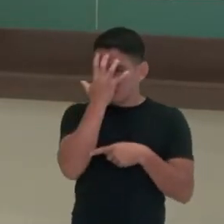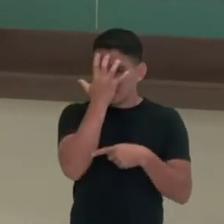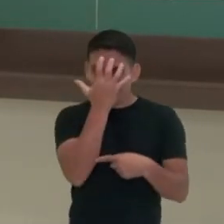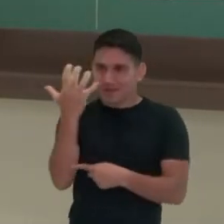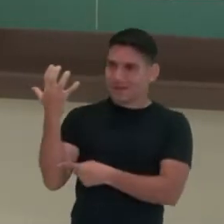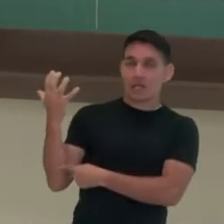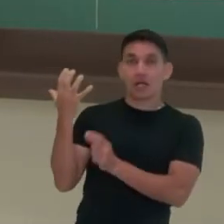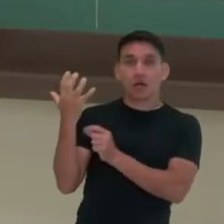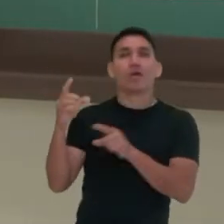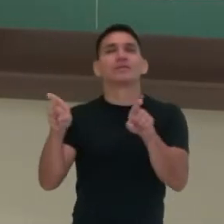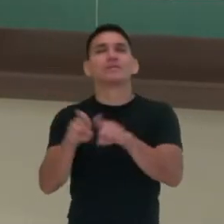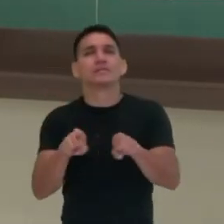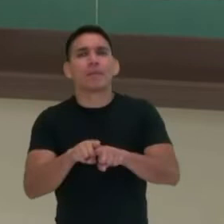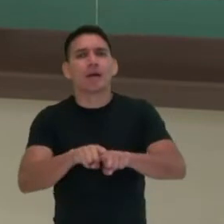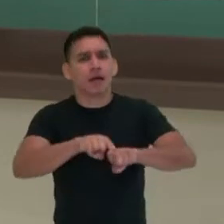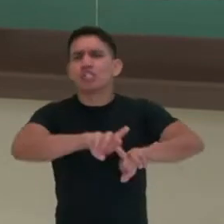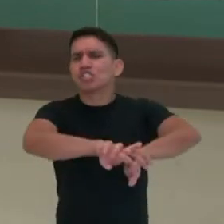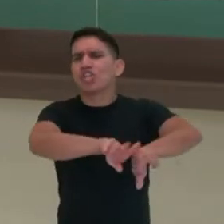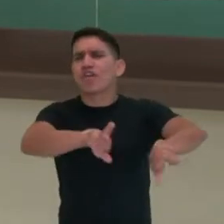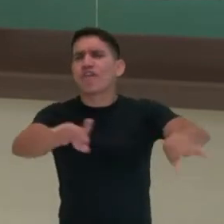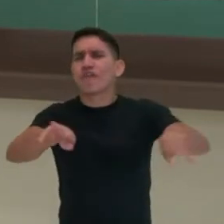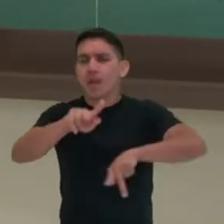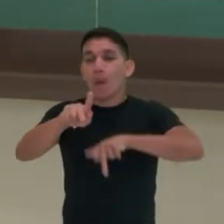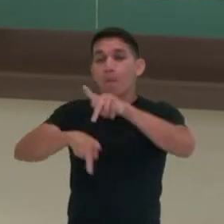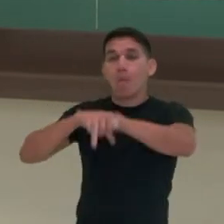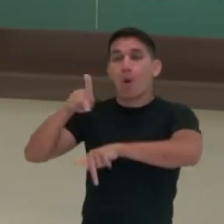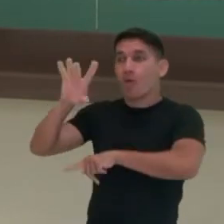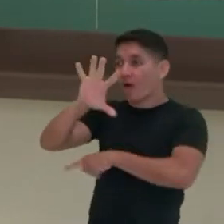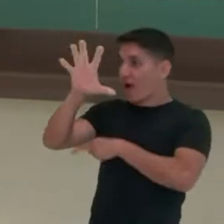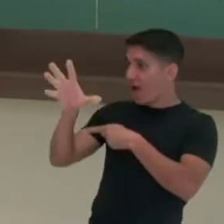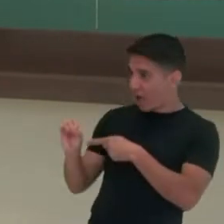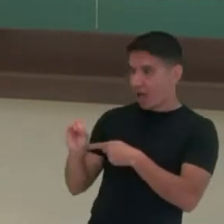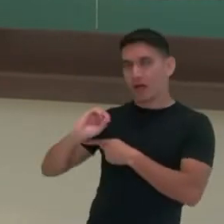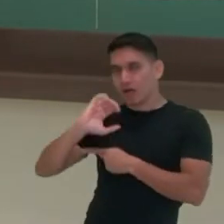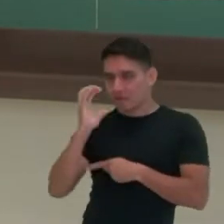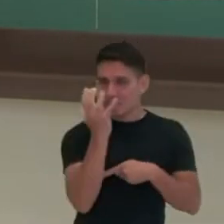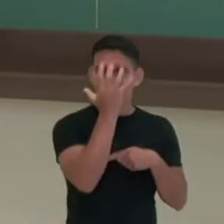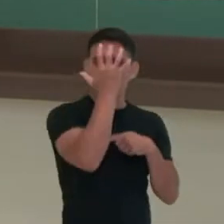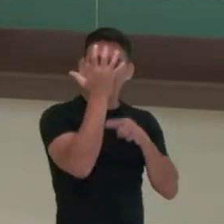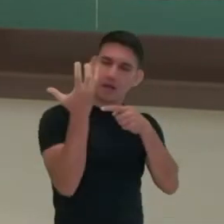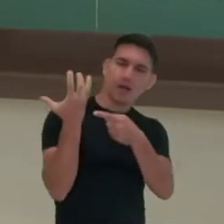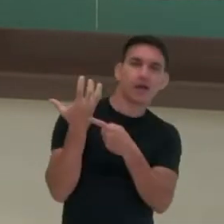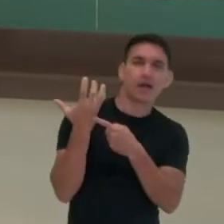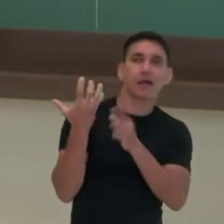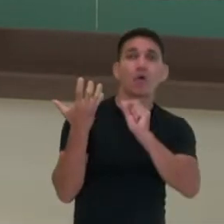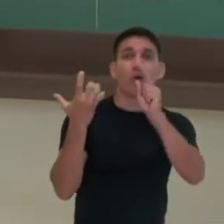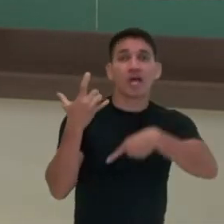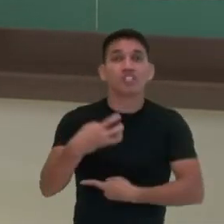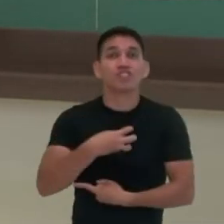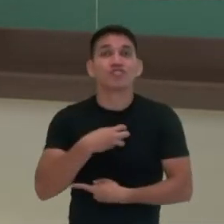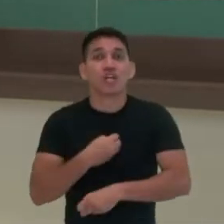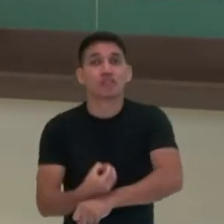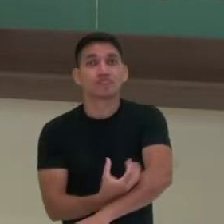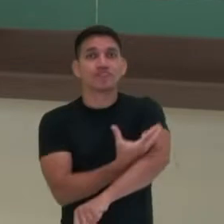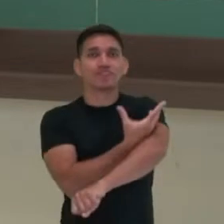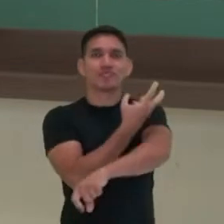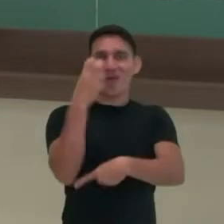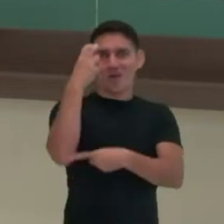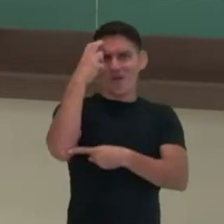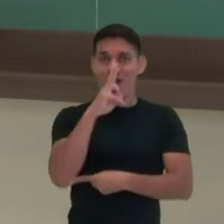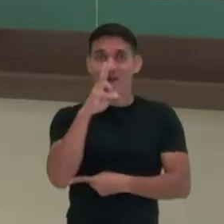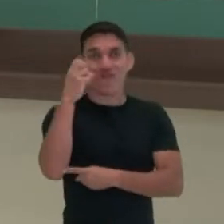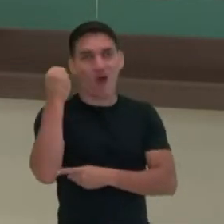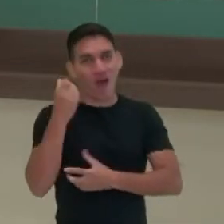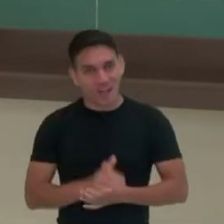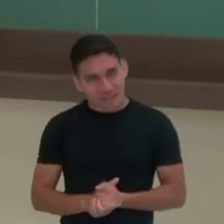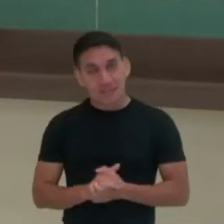em diferentes povos africanos, como uma expressão cultural muito forte. A máscara